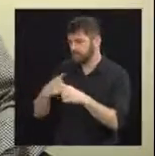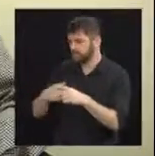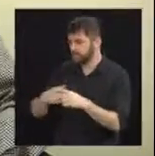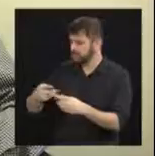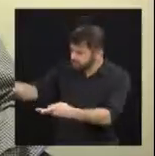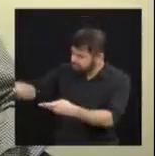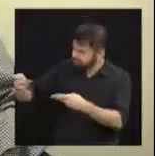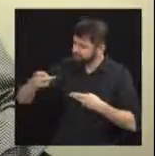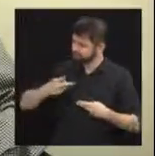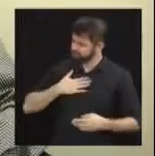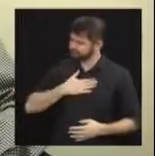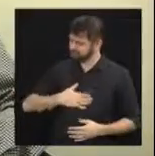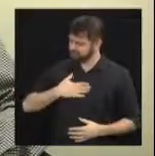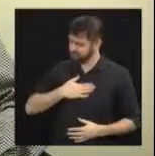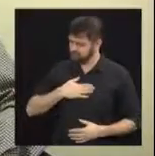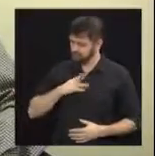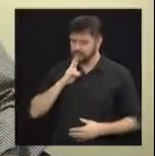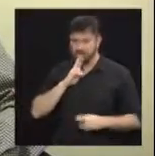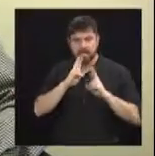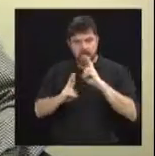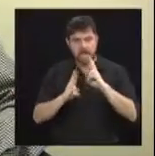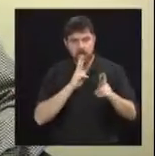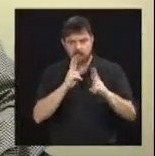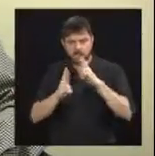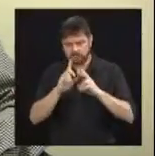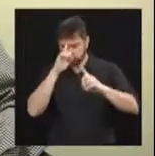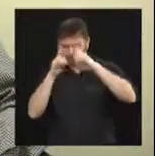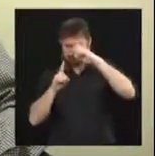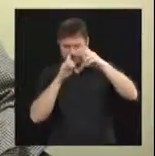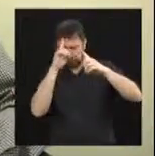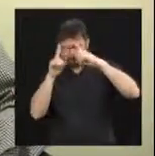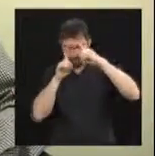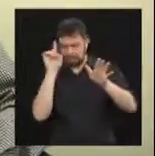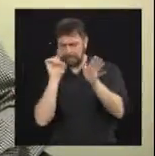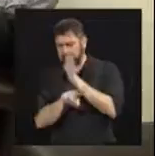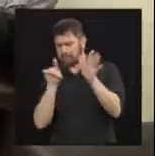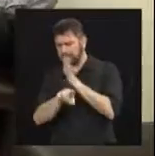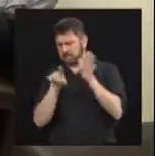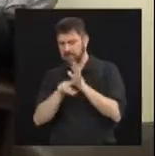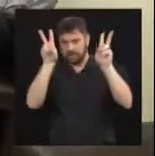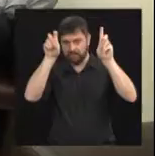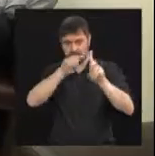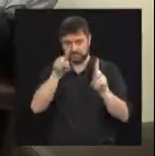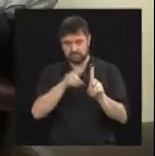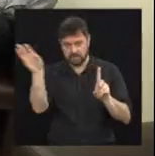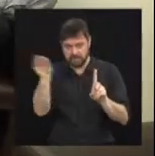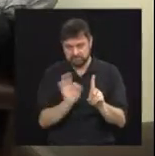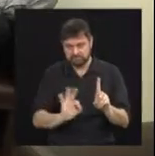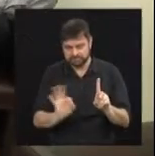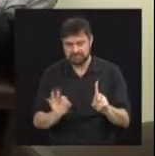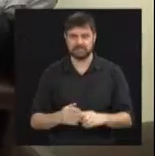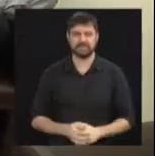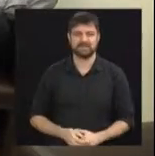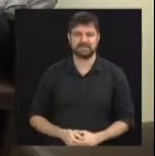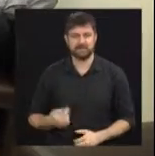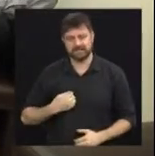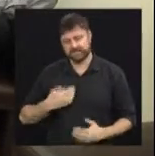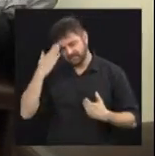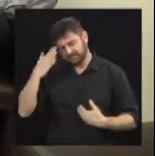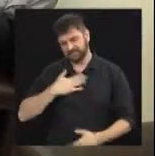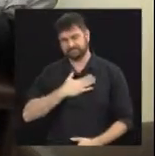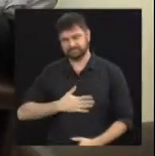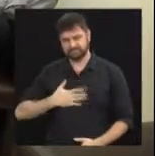ter aceitado o nosso convite e ter respondido essas várias dúvidas sobre infertilidade. Muito obrigado. Eu é que agradeço,